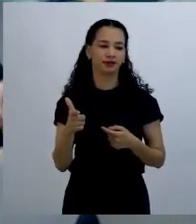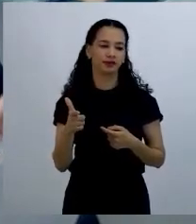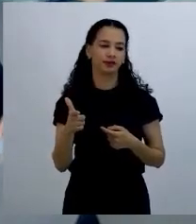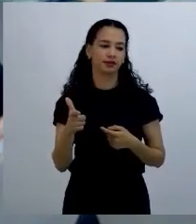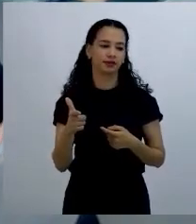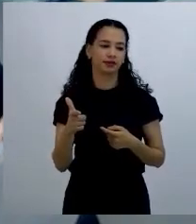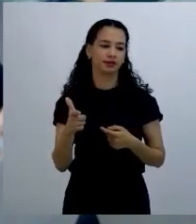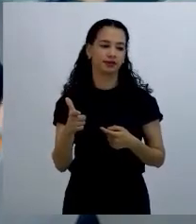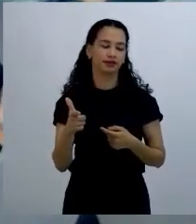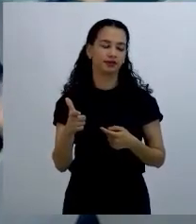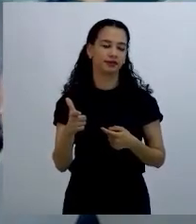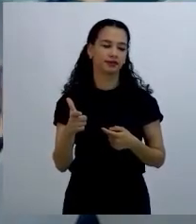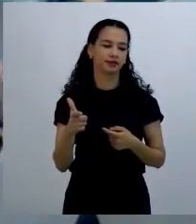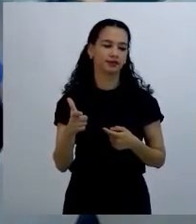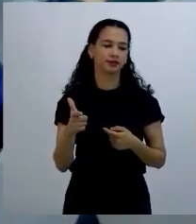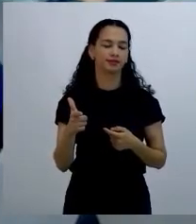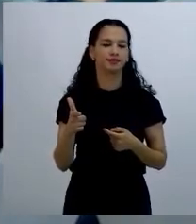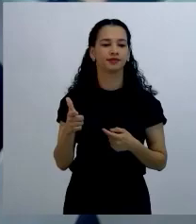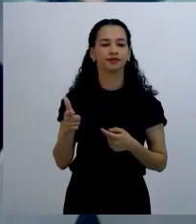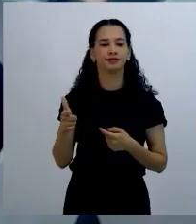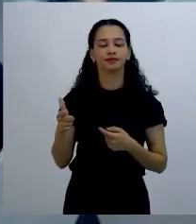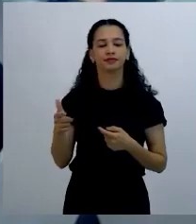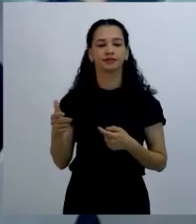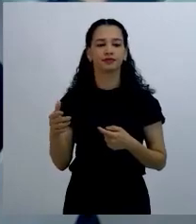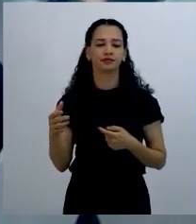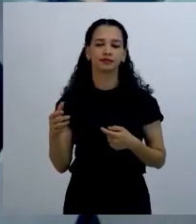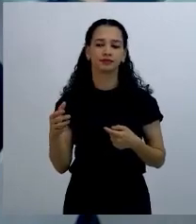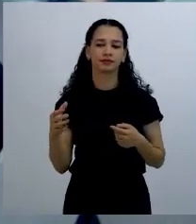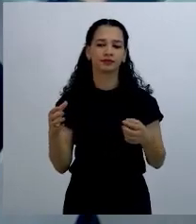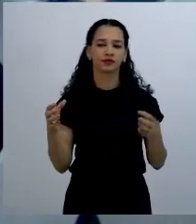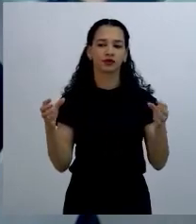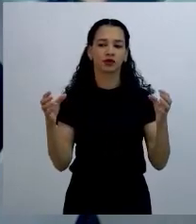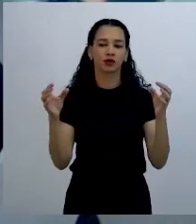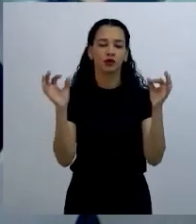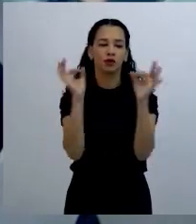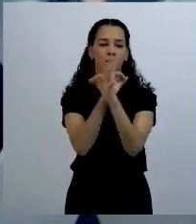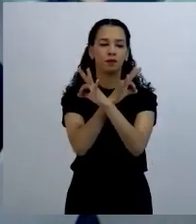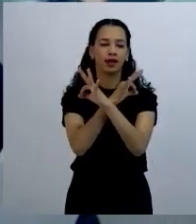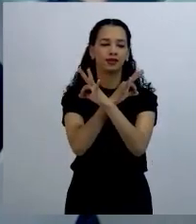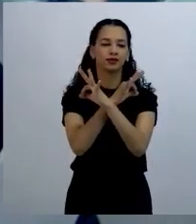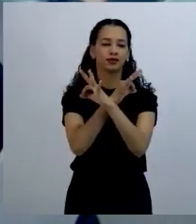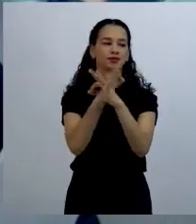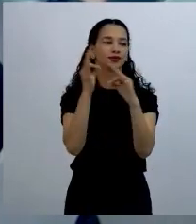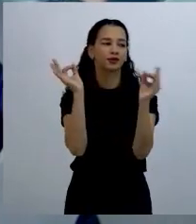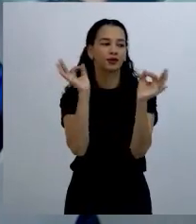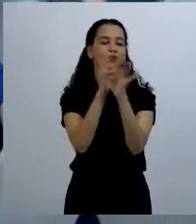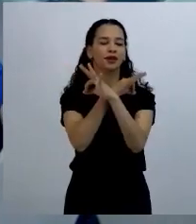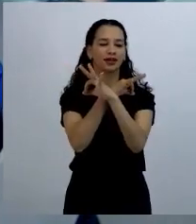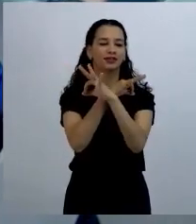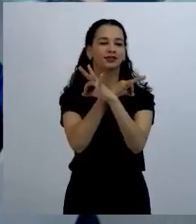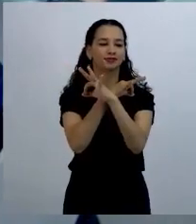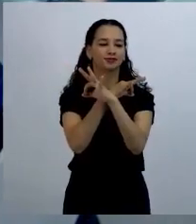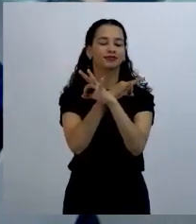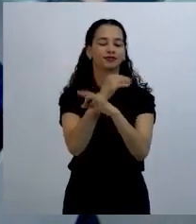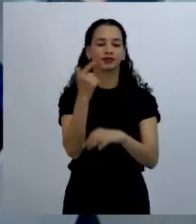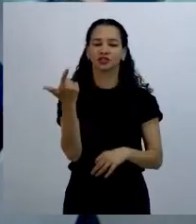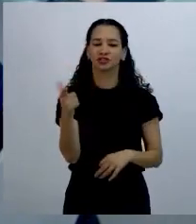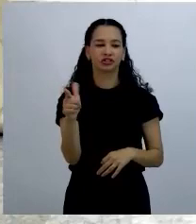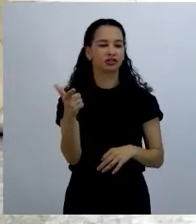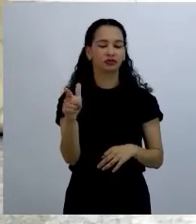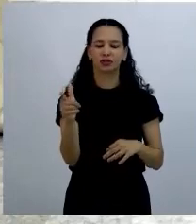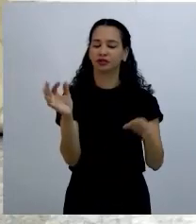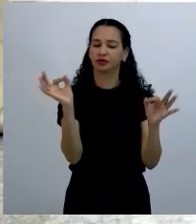você não é perfeito você não é uma criatura acabada e coisa linda coisa linda